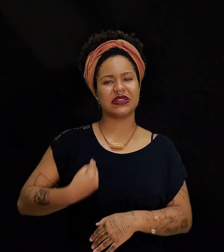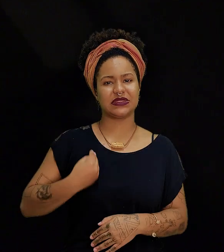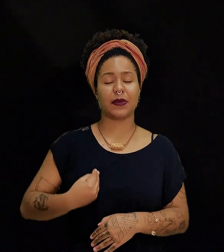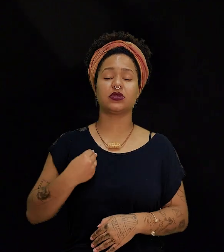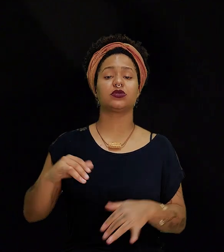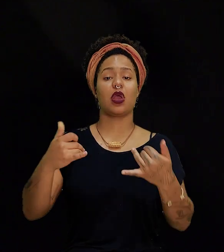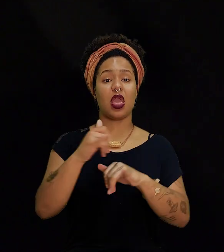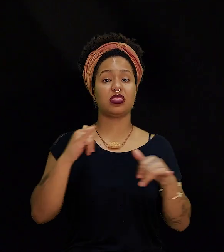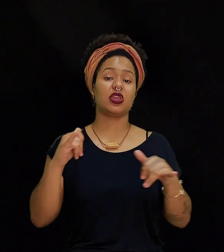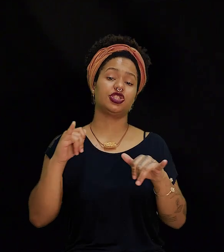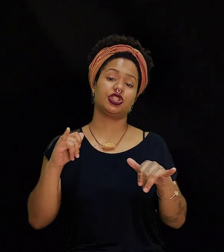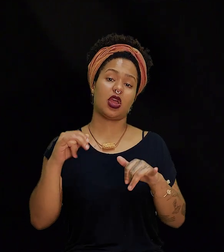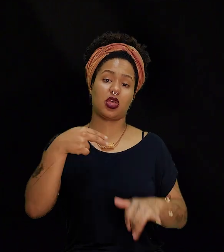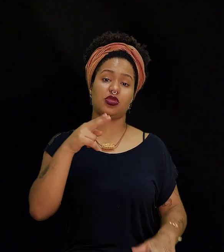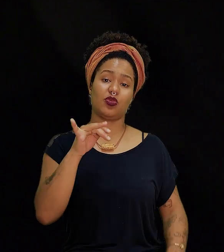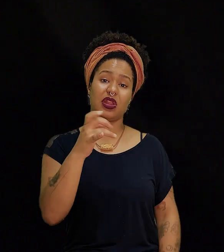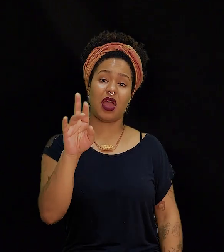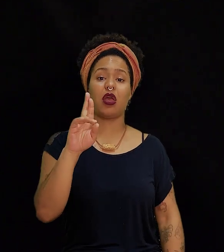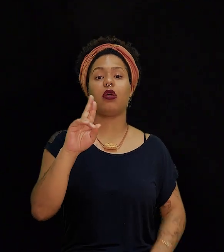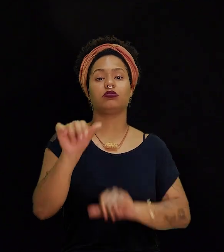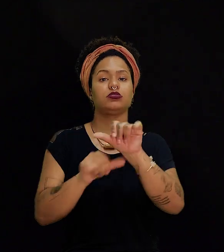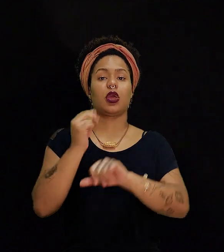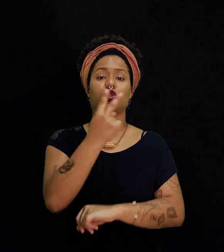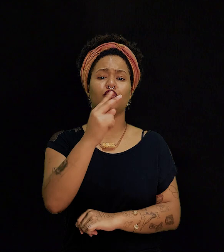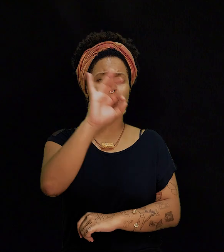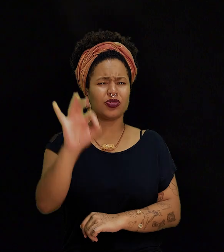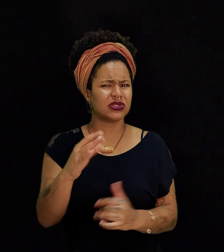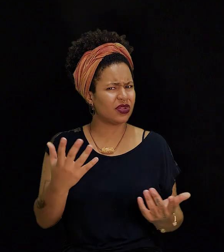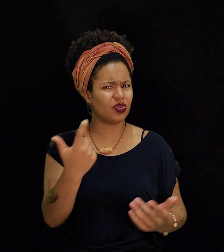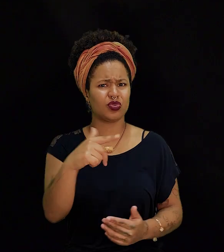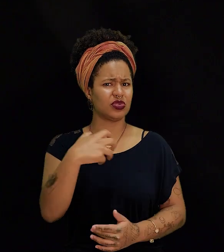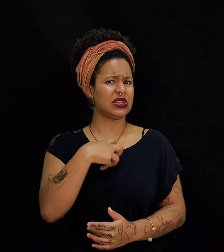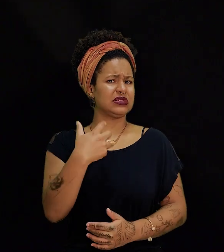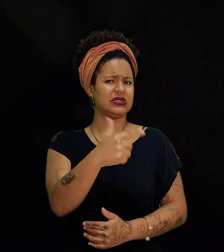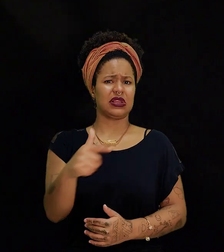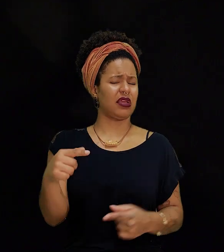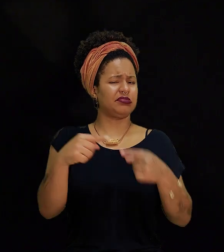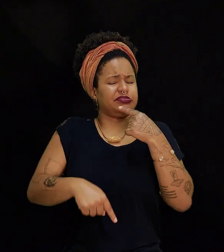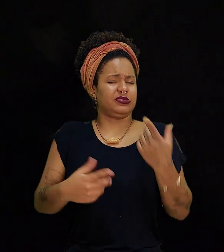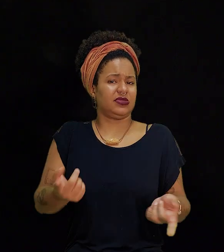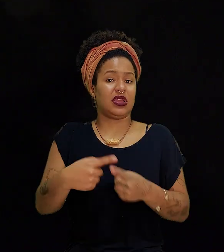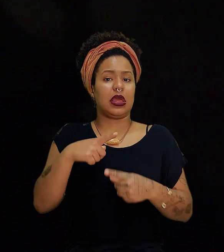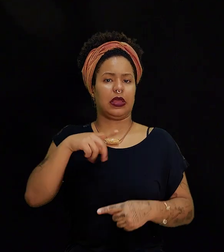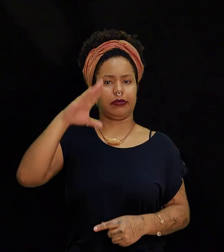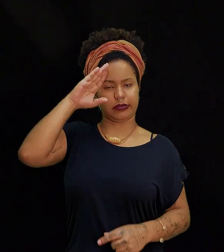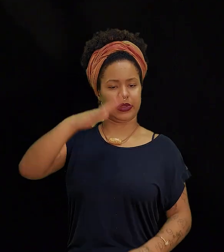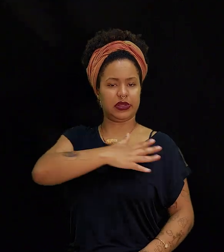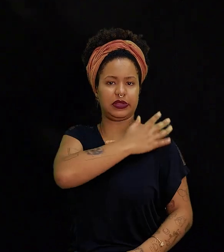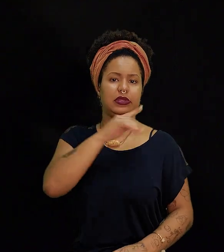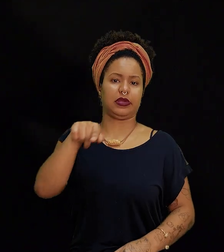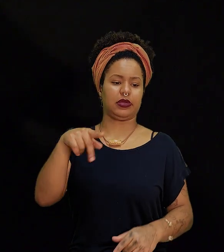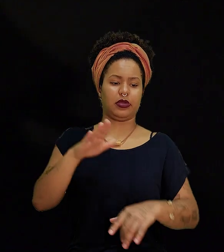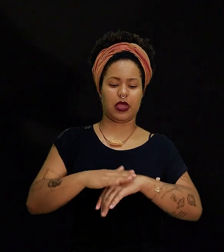energia nuclear em 2%. Quer dizer, faz algum sentido isso? A não ser que nós temos nossos militares que